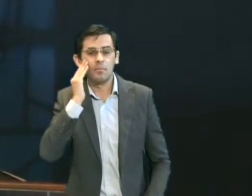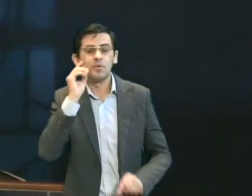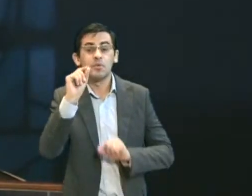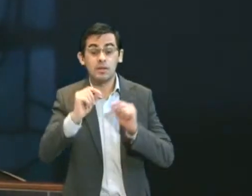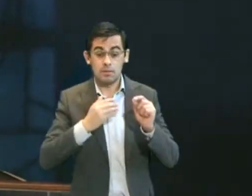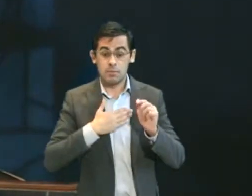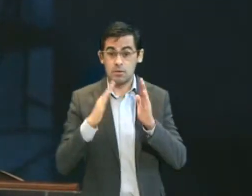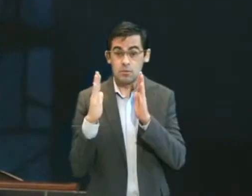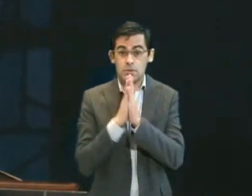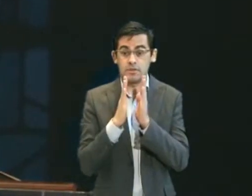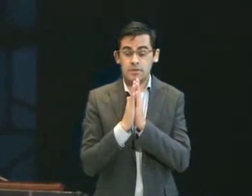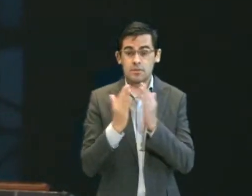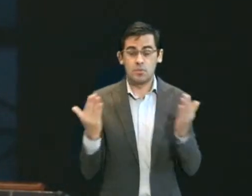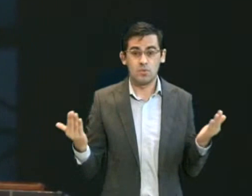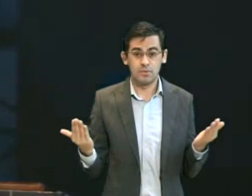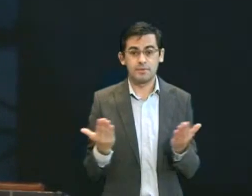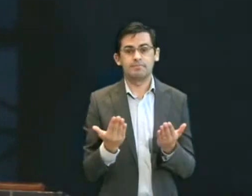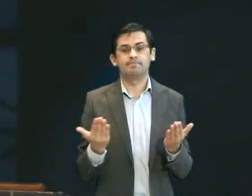hoje?